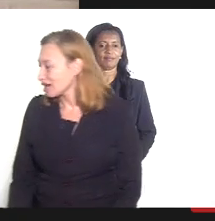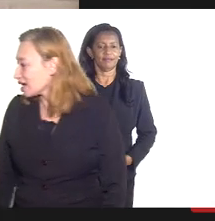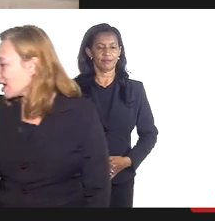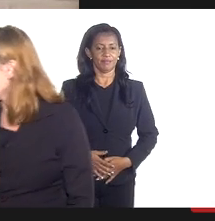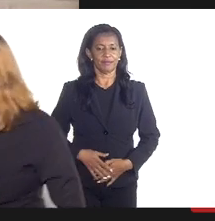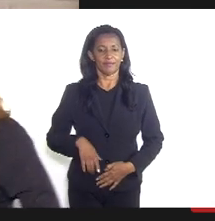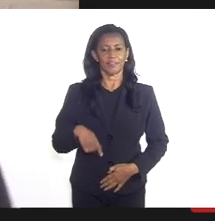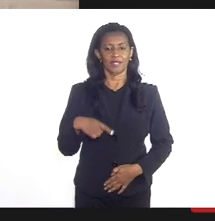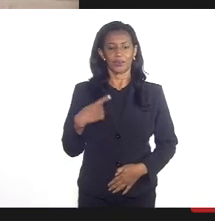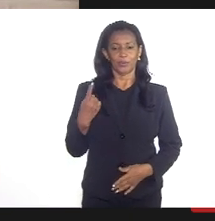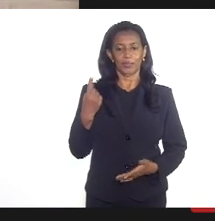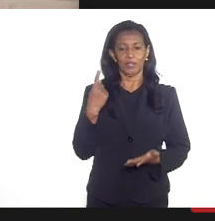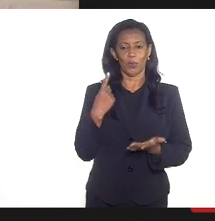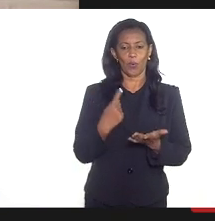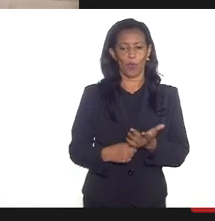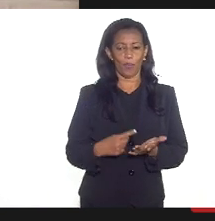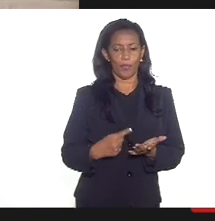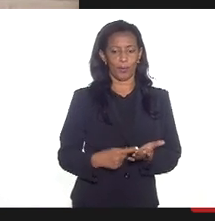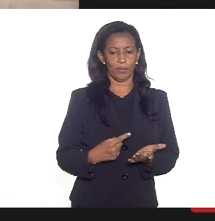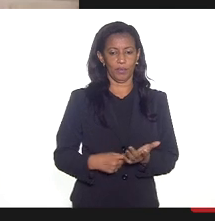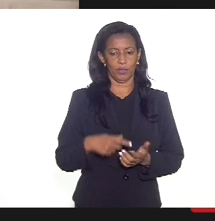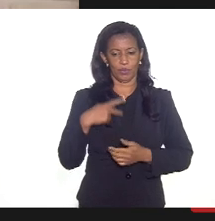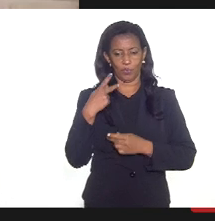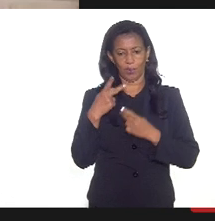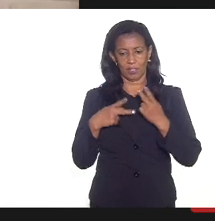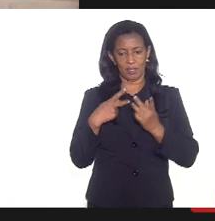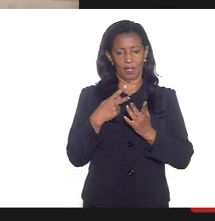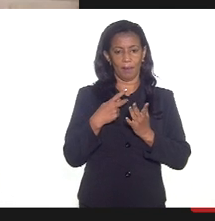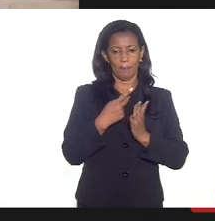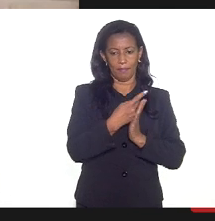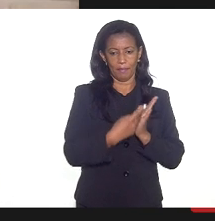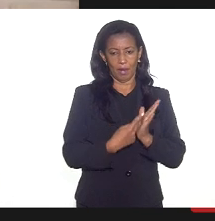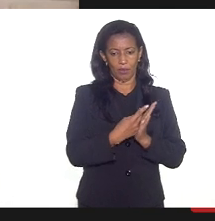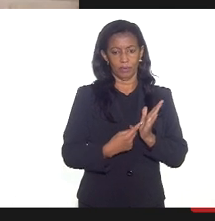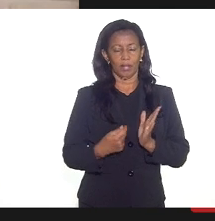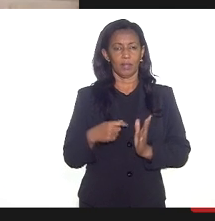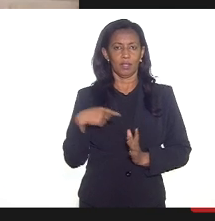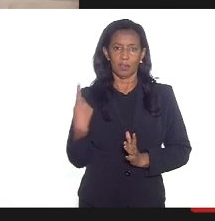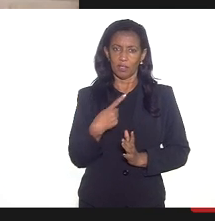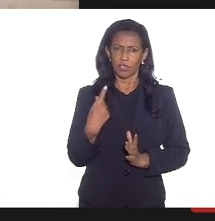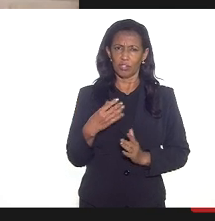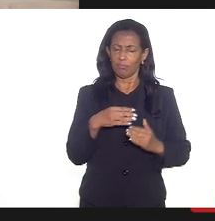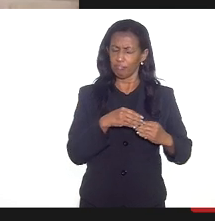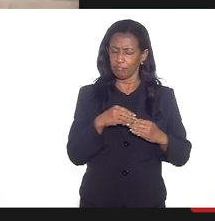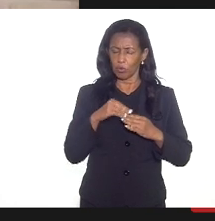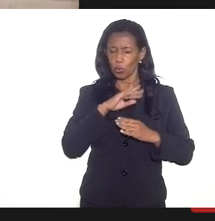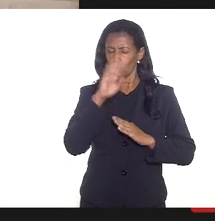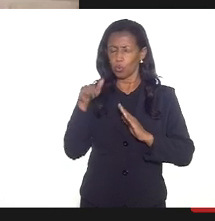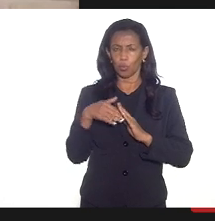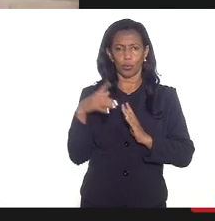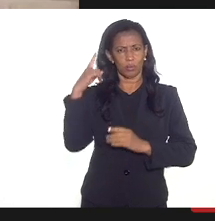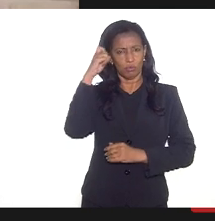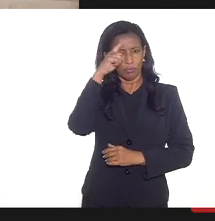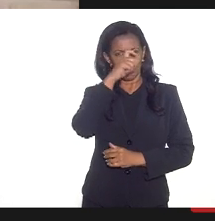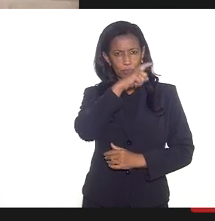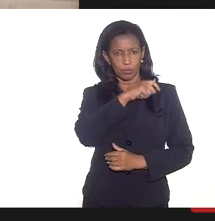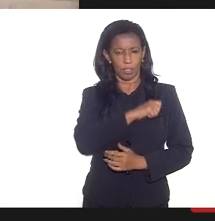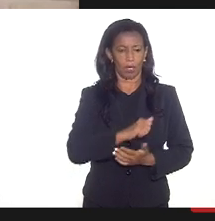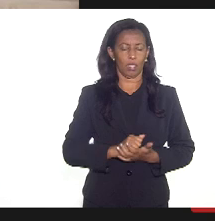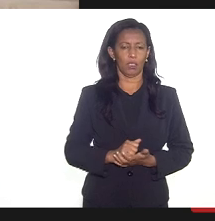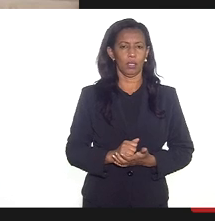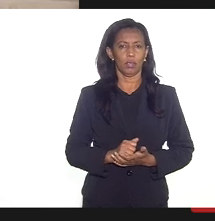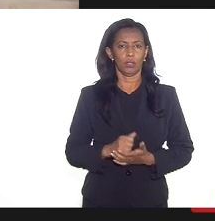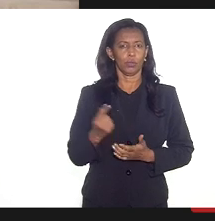seu compromisso com essa pauta e de que a gente vai poder levar todas as dificuldades,